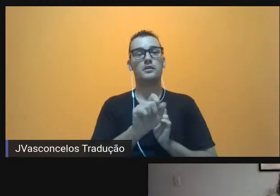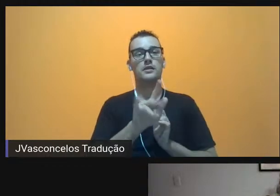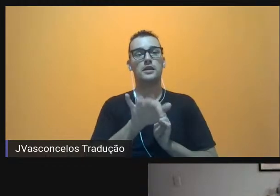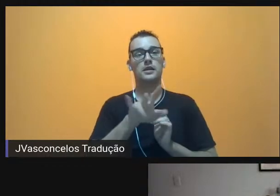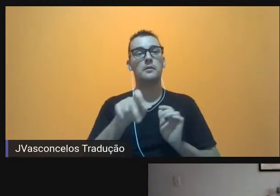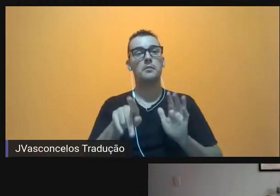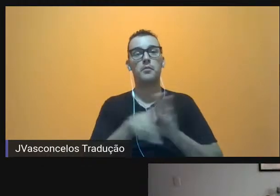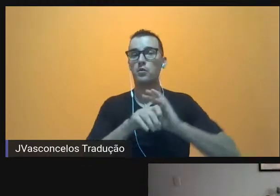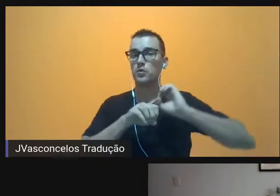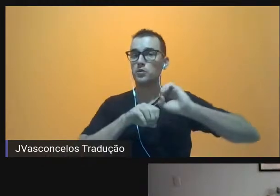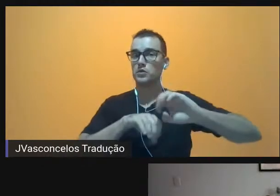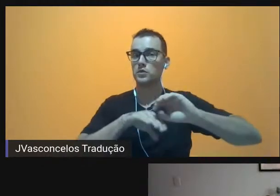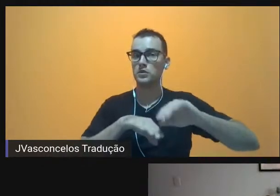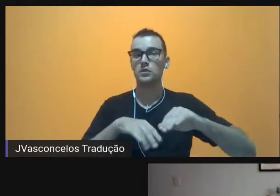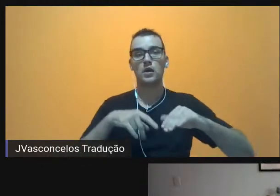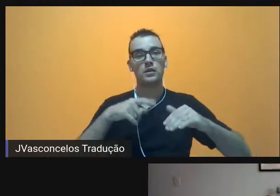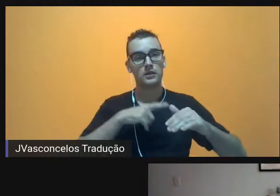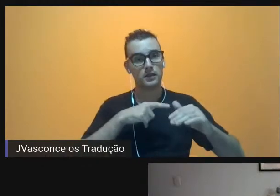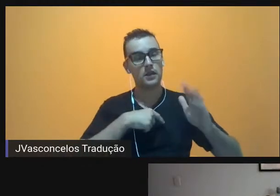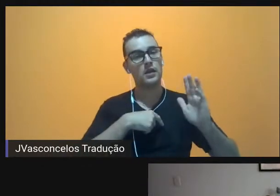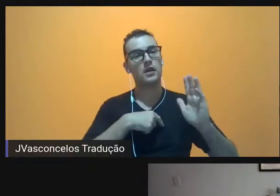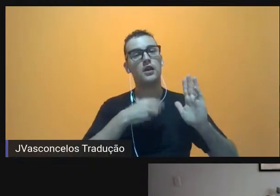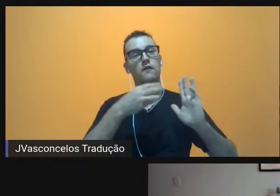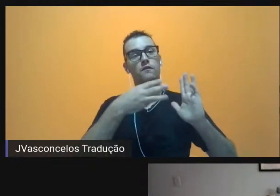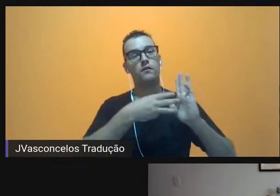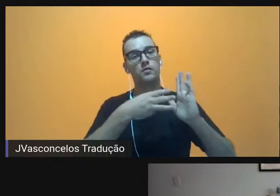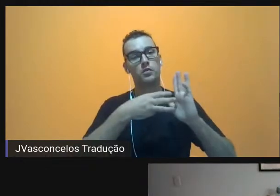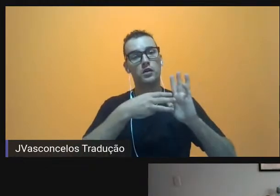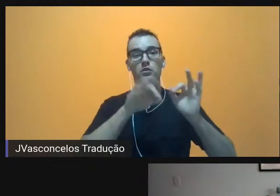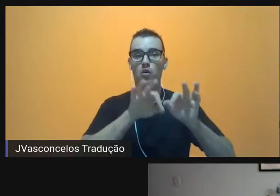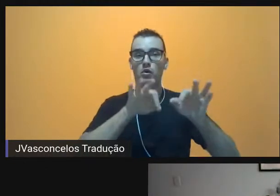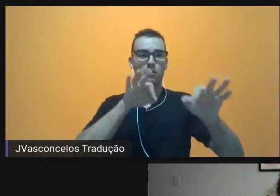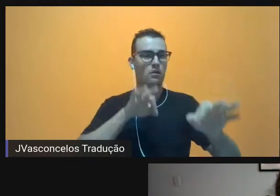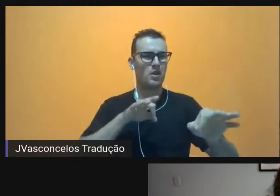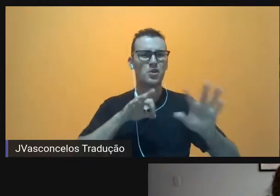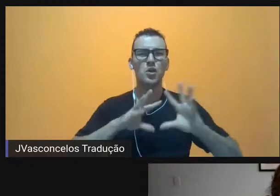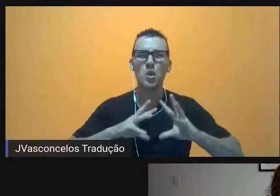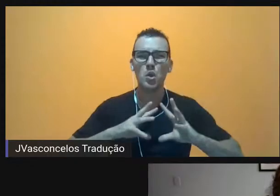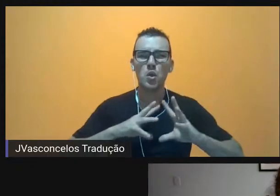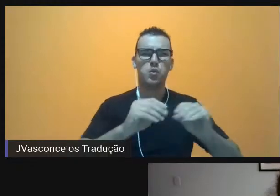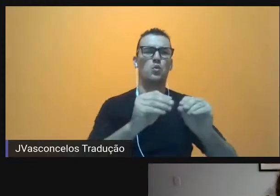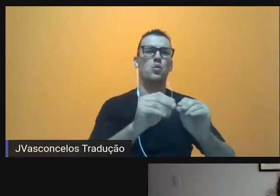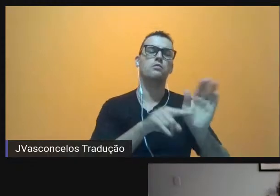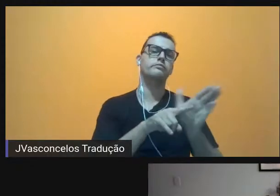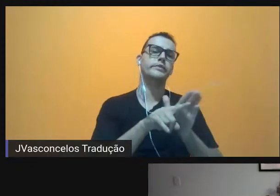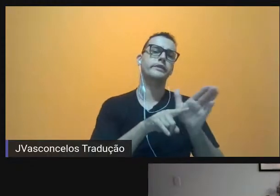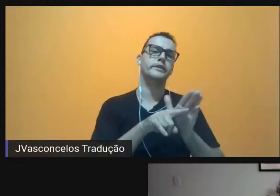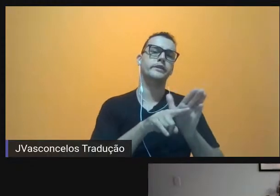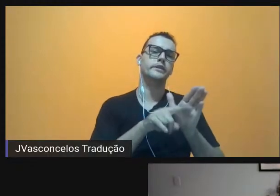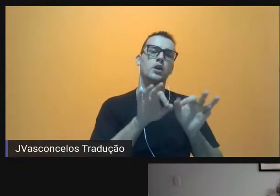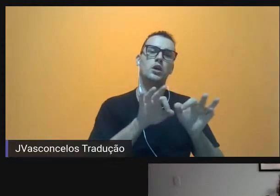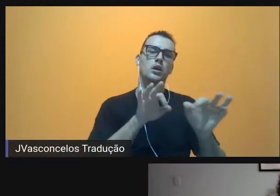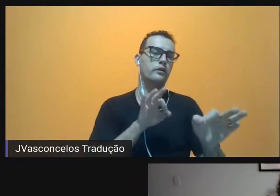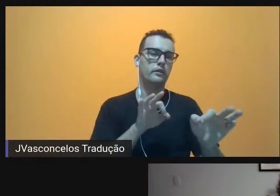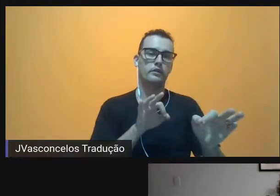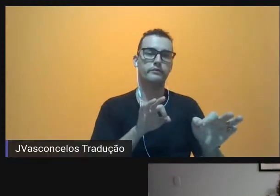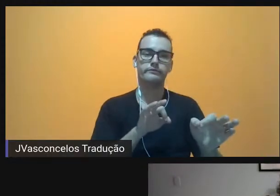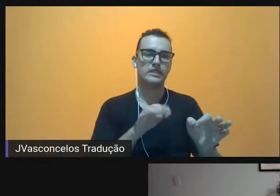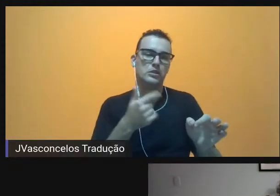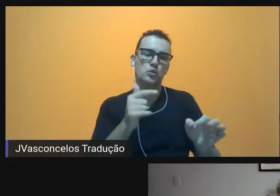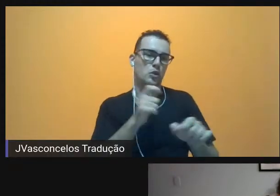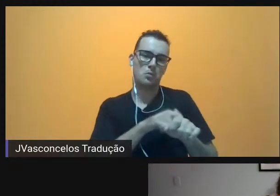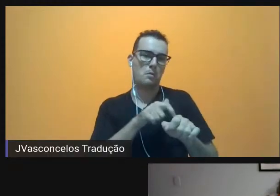seja, eu utilizei formulários online, fiz toda a pesquisa online, né? Então, a gente nem estava nesse momento